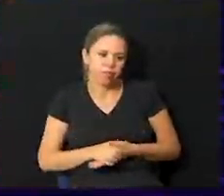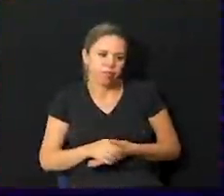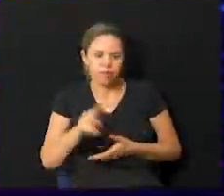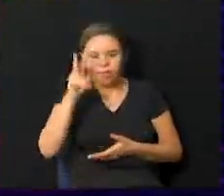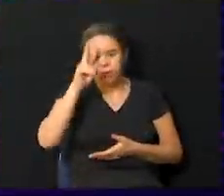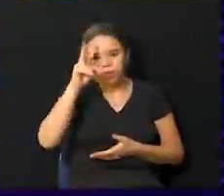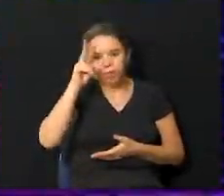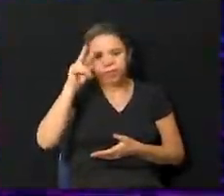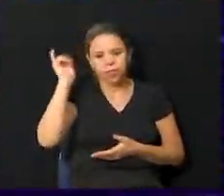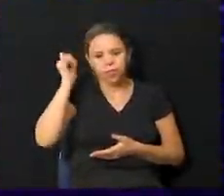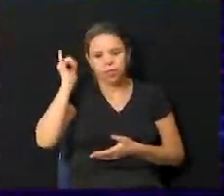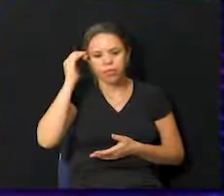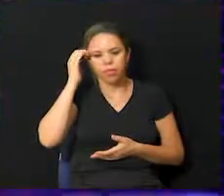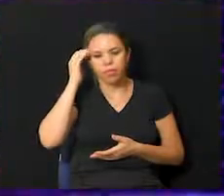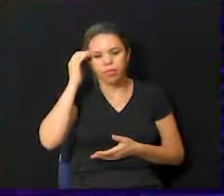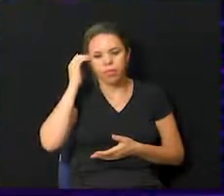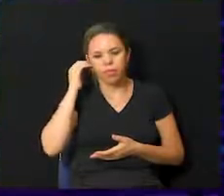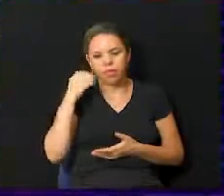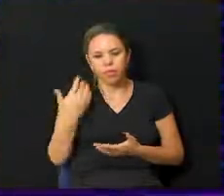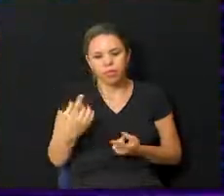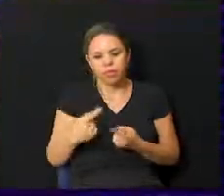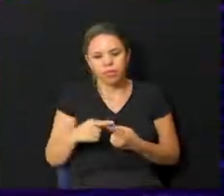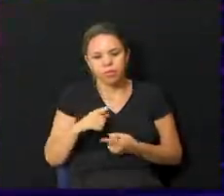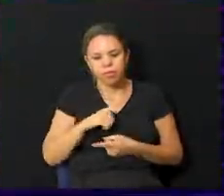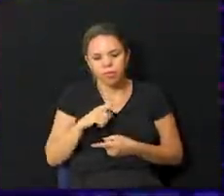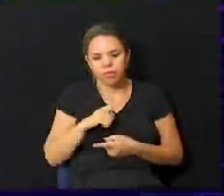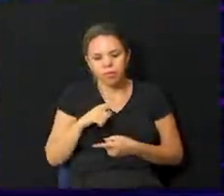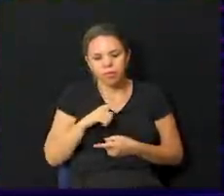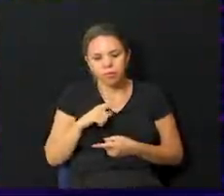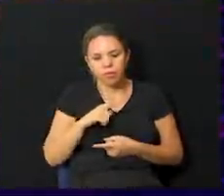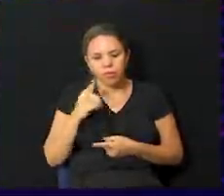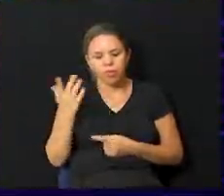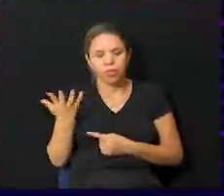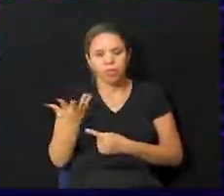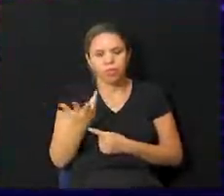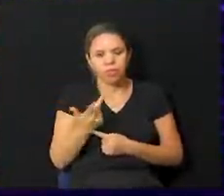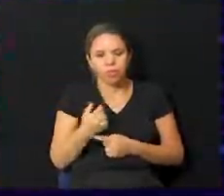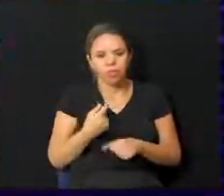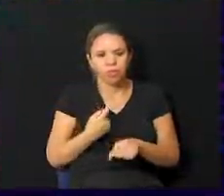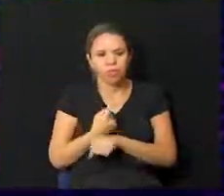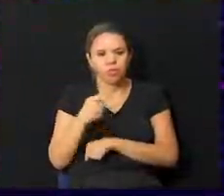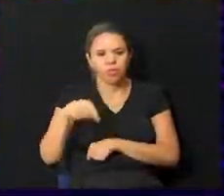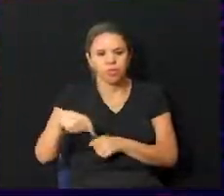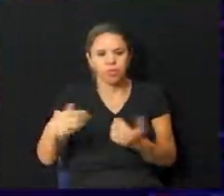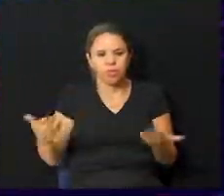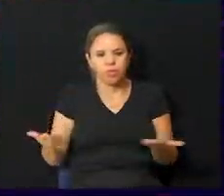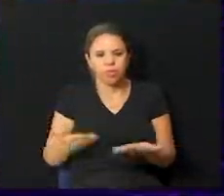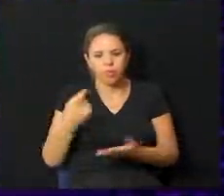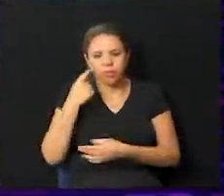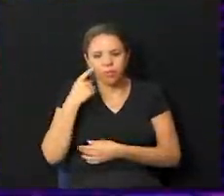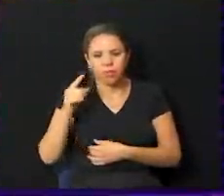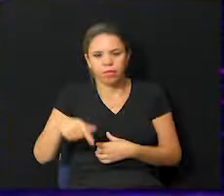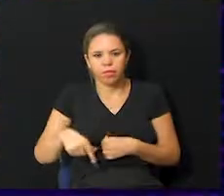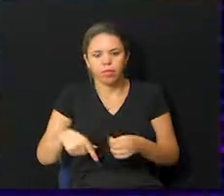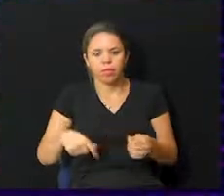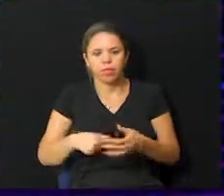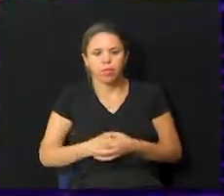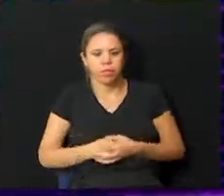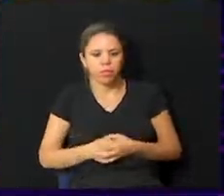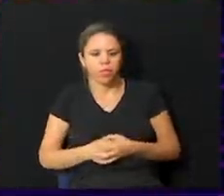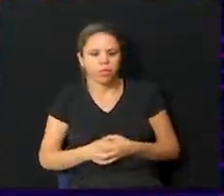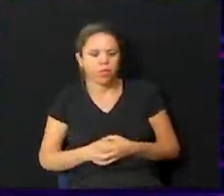das histórias, das narrativas, né? Até tem uma residência artística que eu descobri aqui agora, que eu estou de olho,